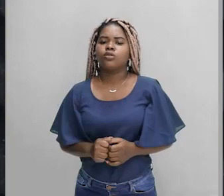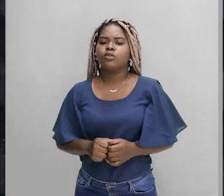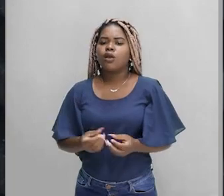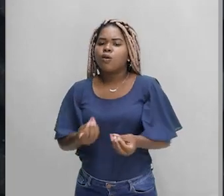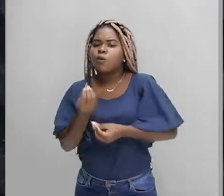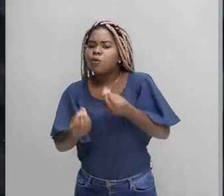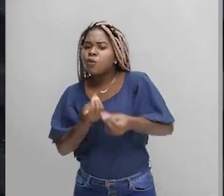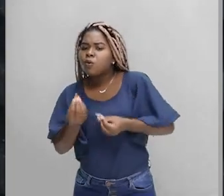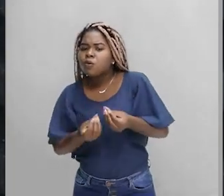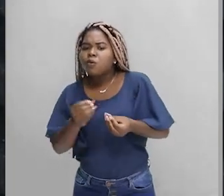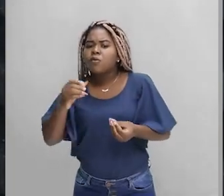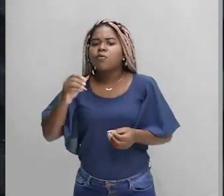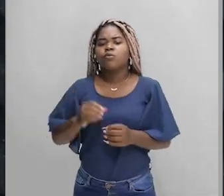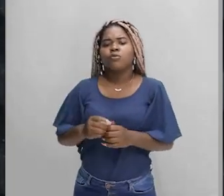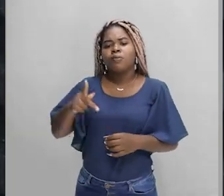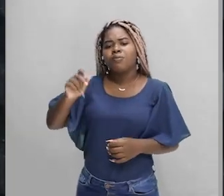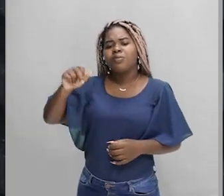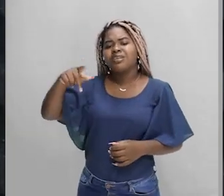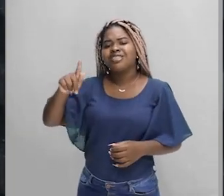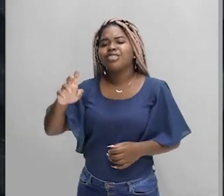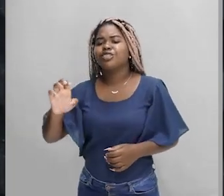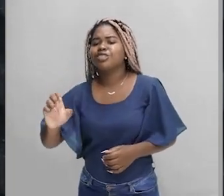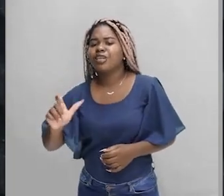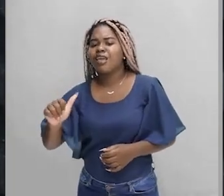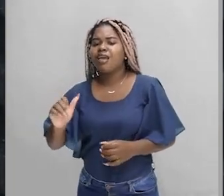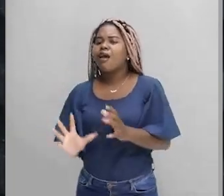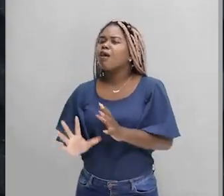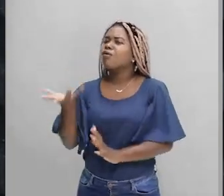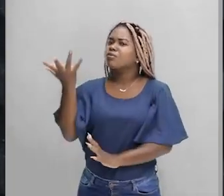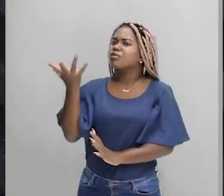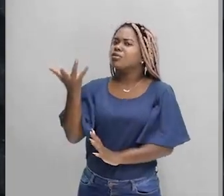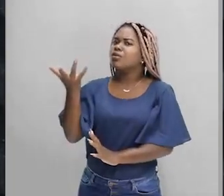fragmentou? Eu vou olhar ali as eras geológicas, beleza?